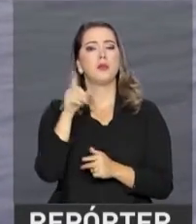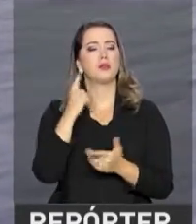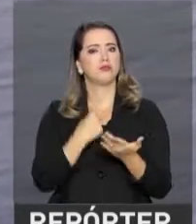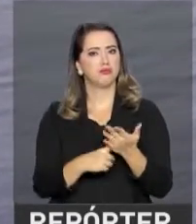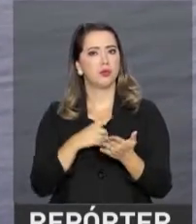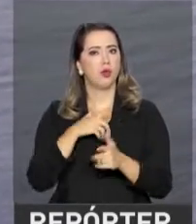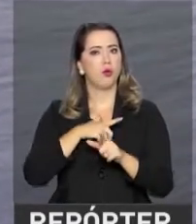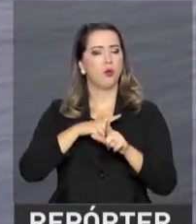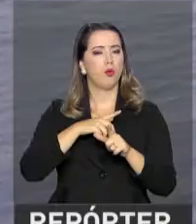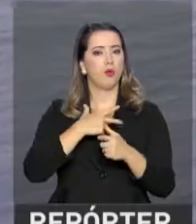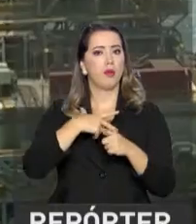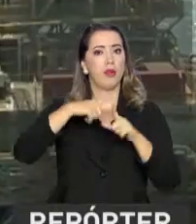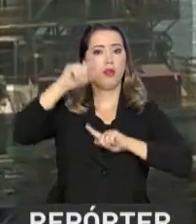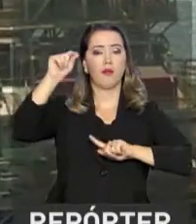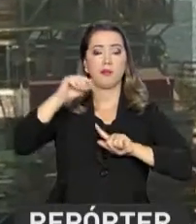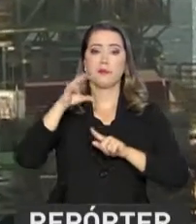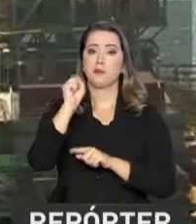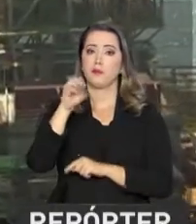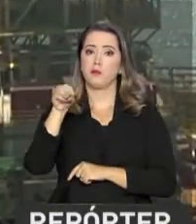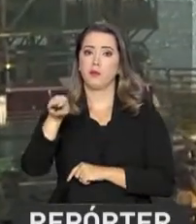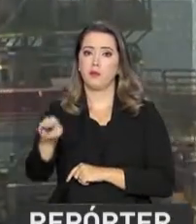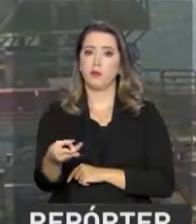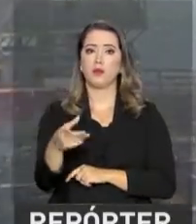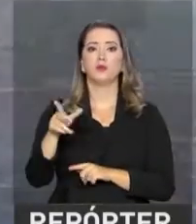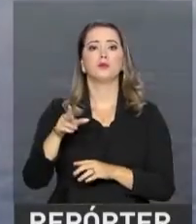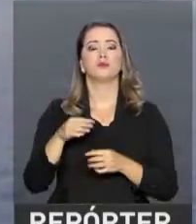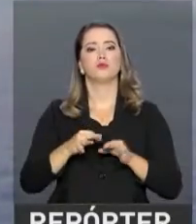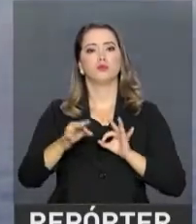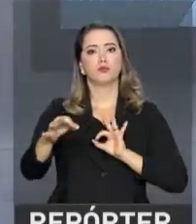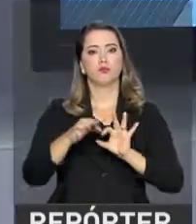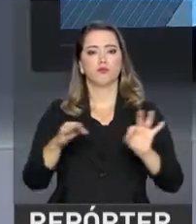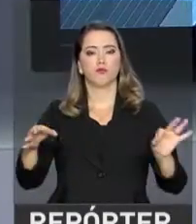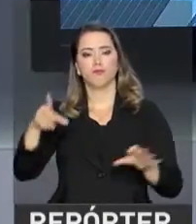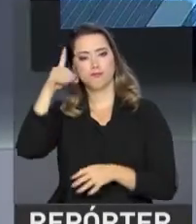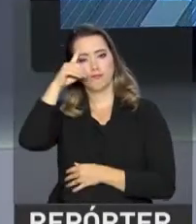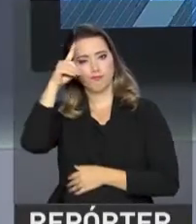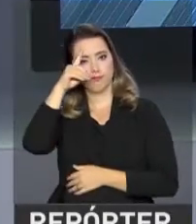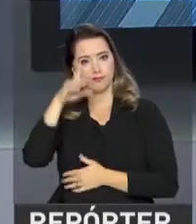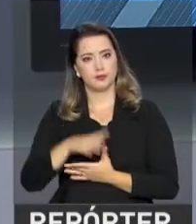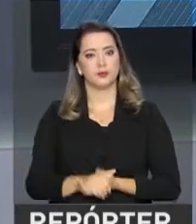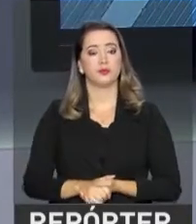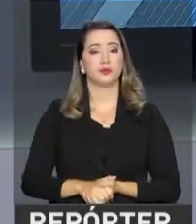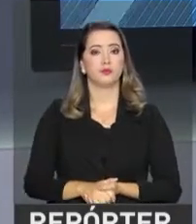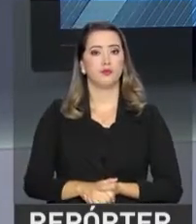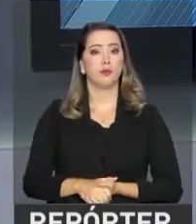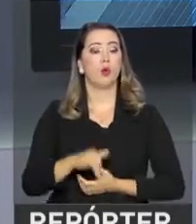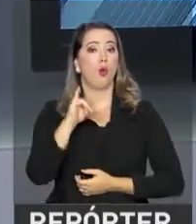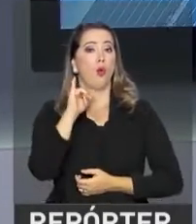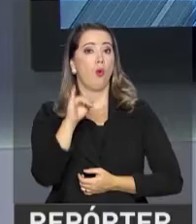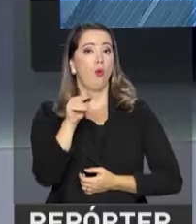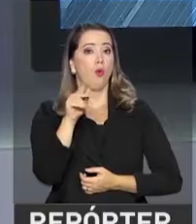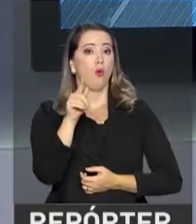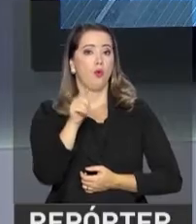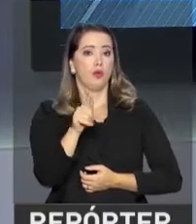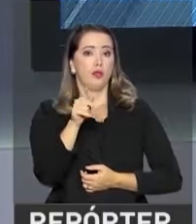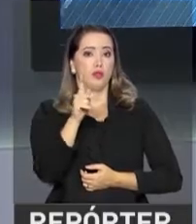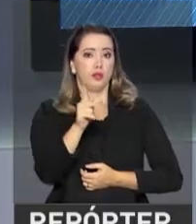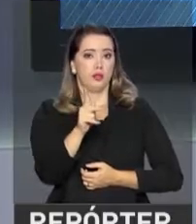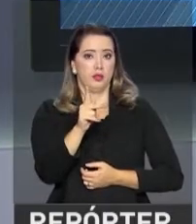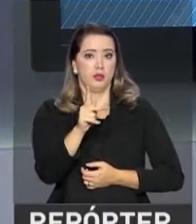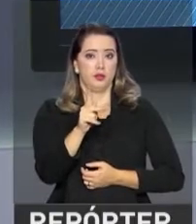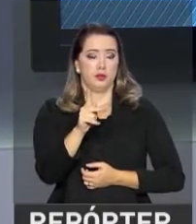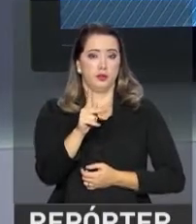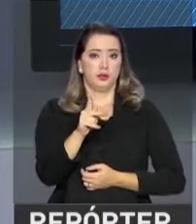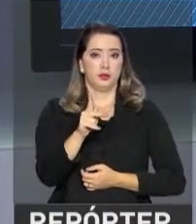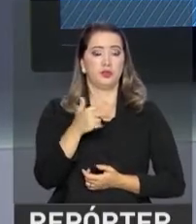quase 80 milhões de metros cúbicos por dia o índice geral de preços 10 da fundação getúlio vargas